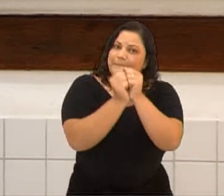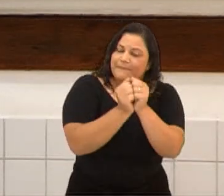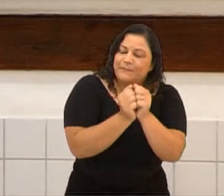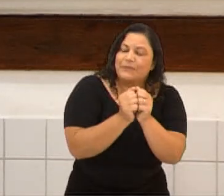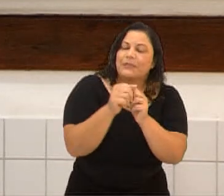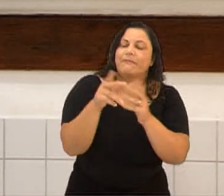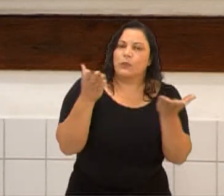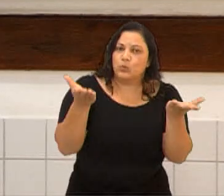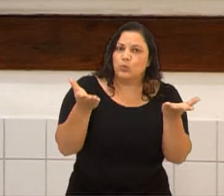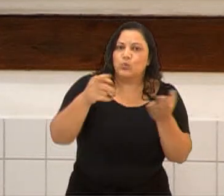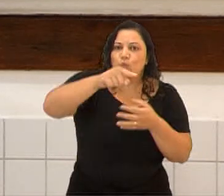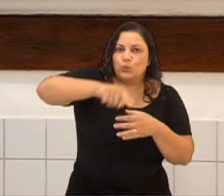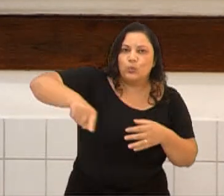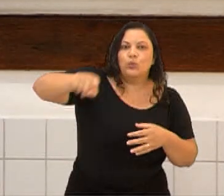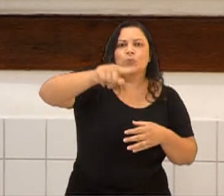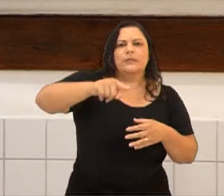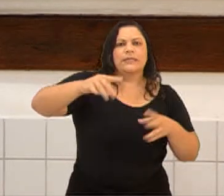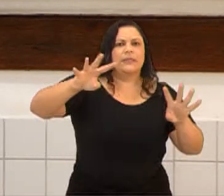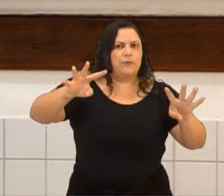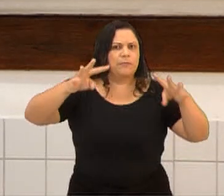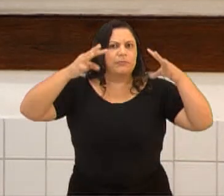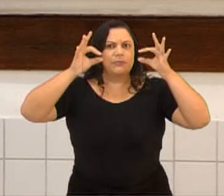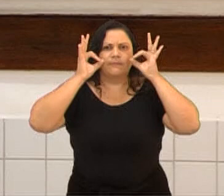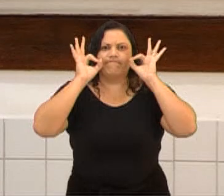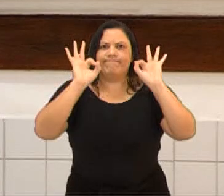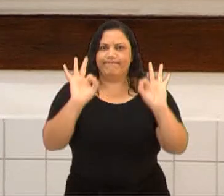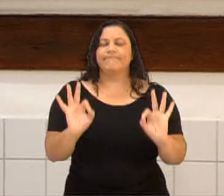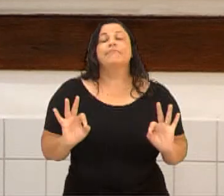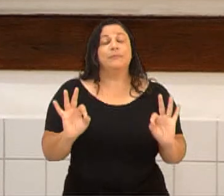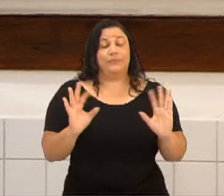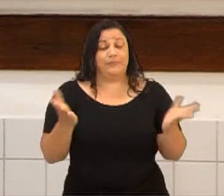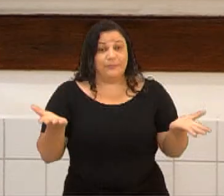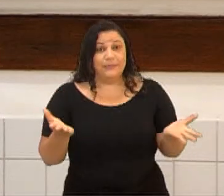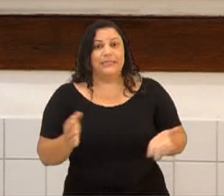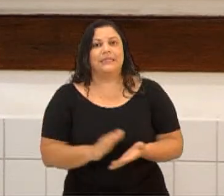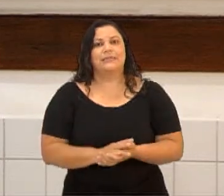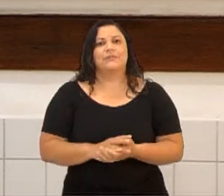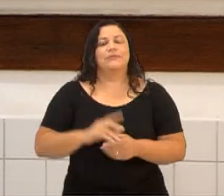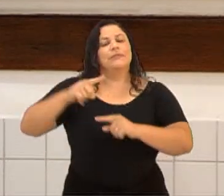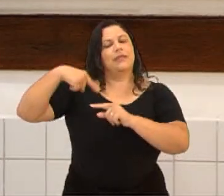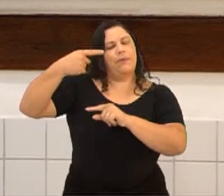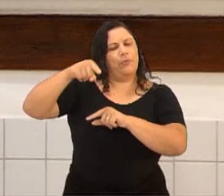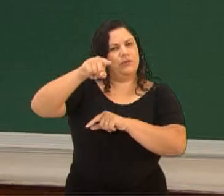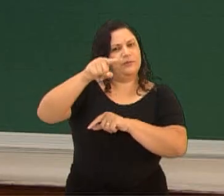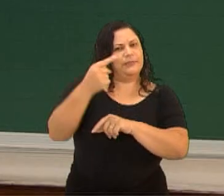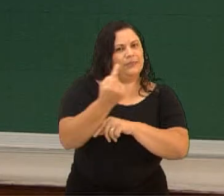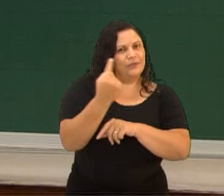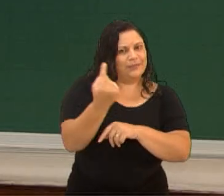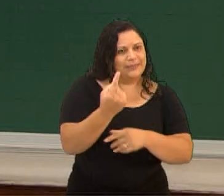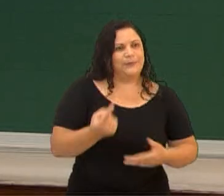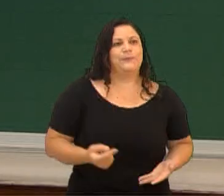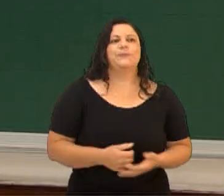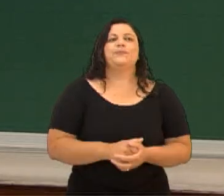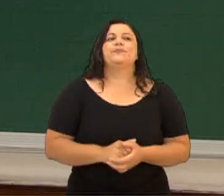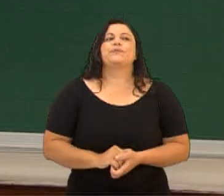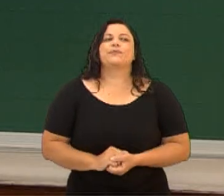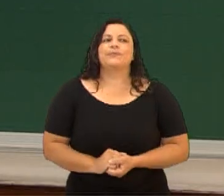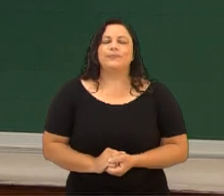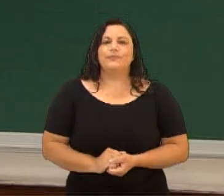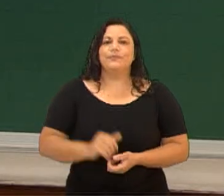senhora. Beleza? Presta bem atenção no passo a passo, porque depois é a hora de vocês. Vamos para mais